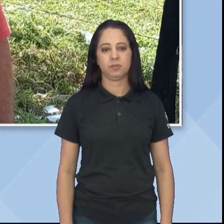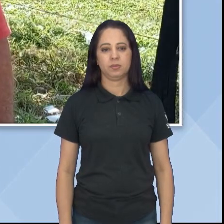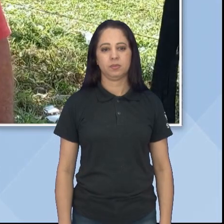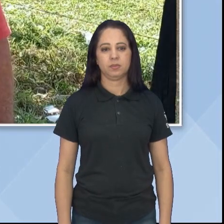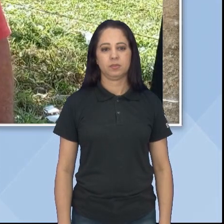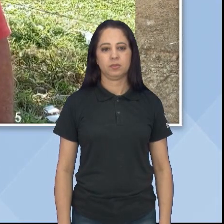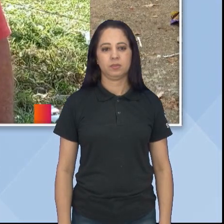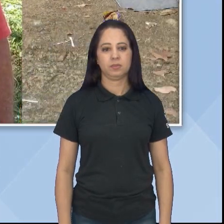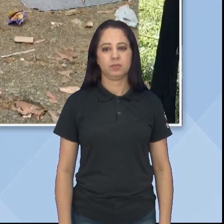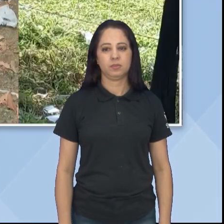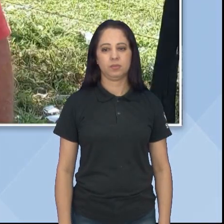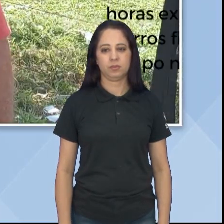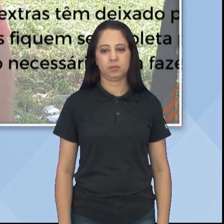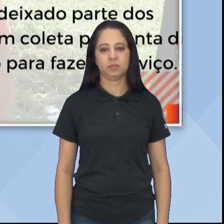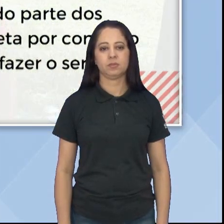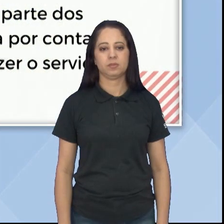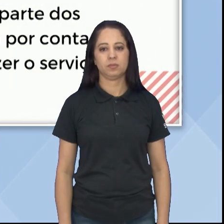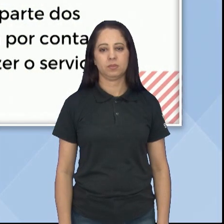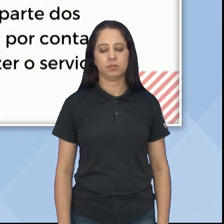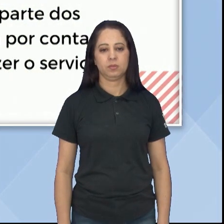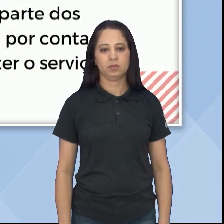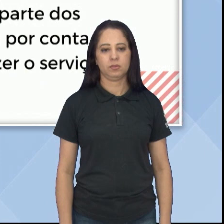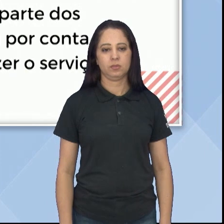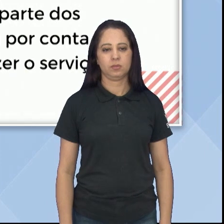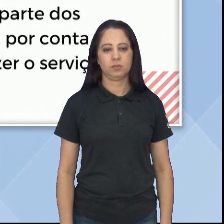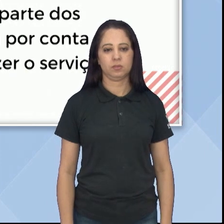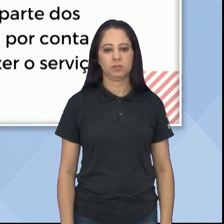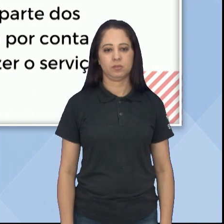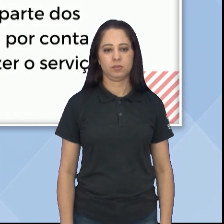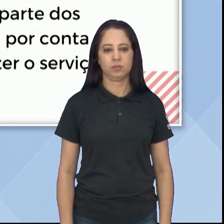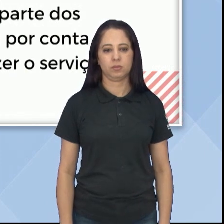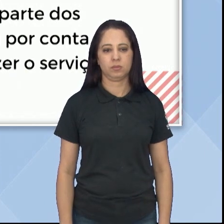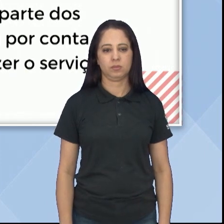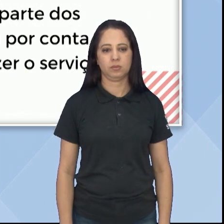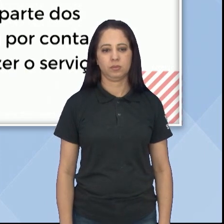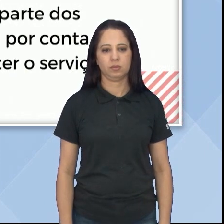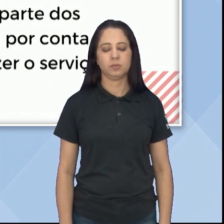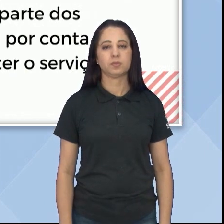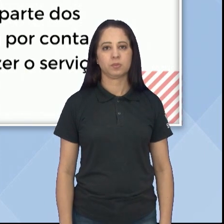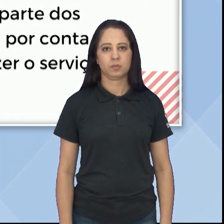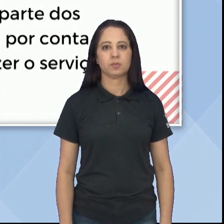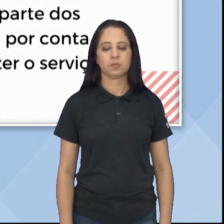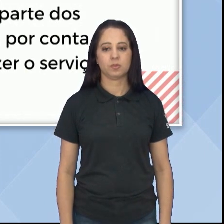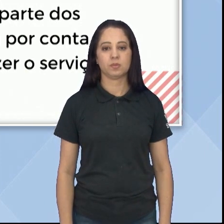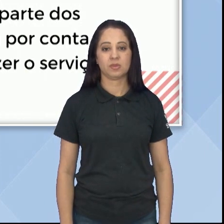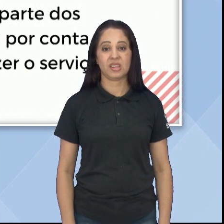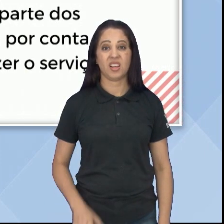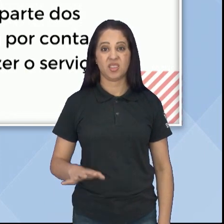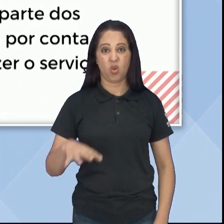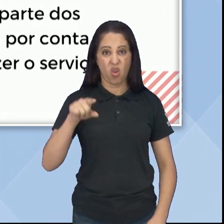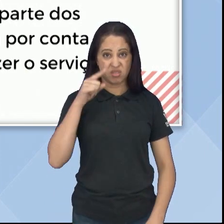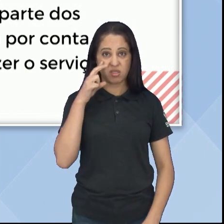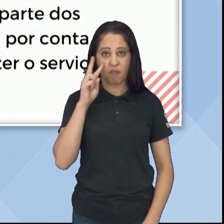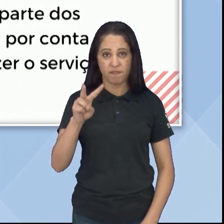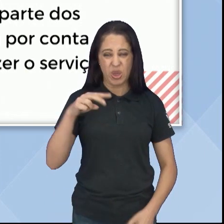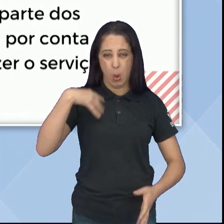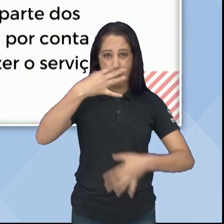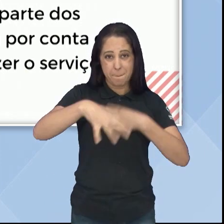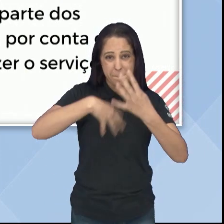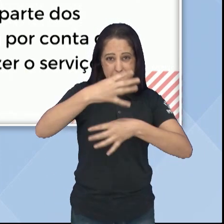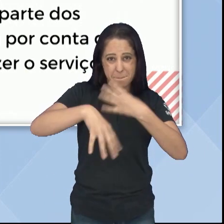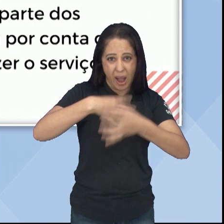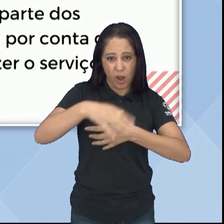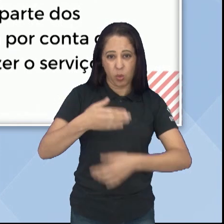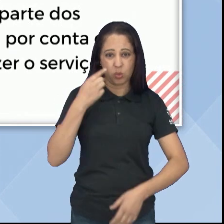Bom, alô, alô, alô, essa questão da bagunça na coleta regular